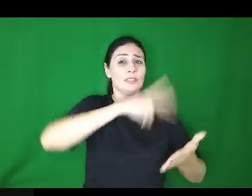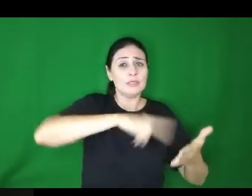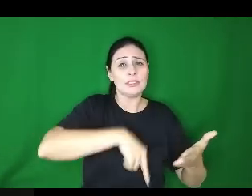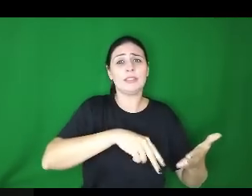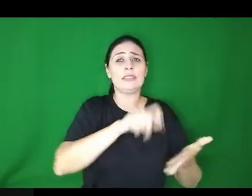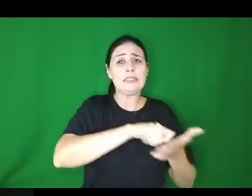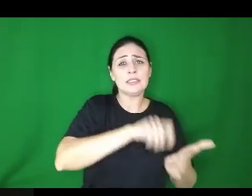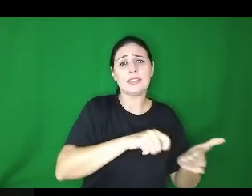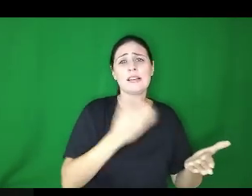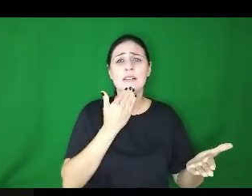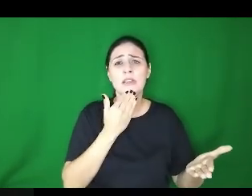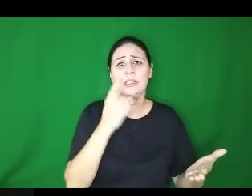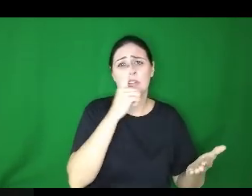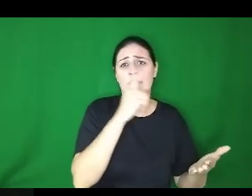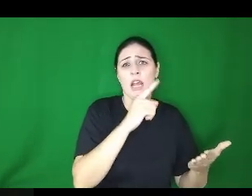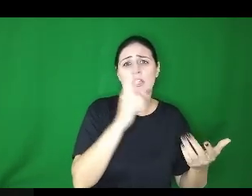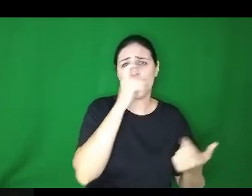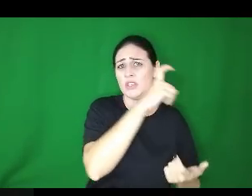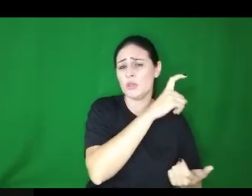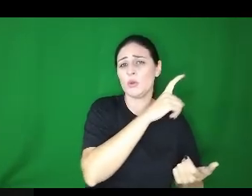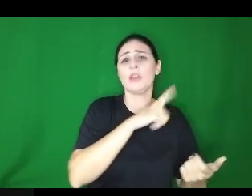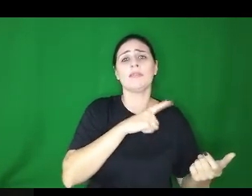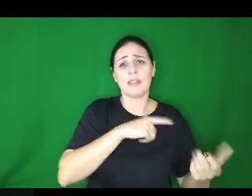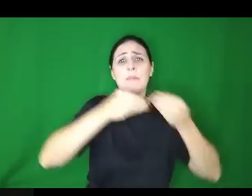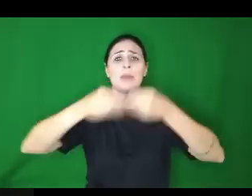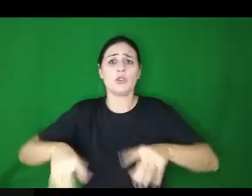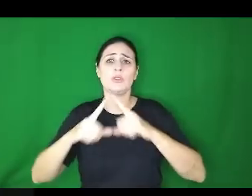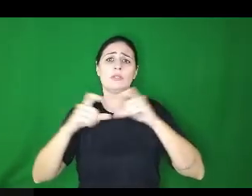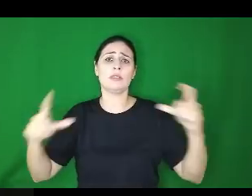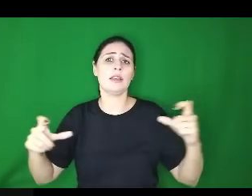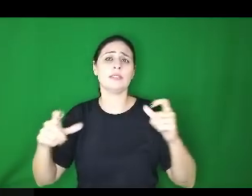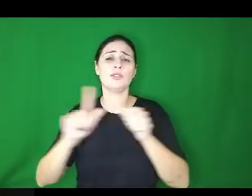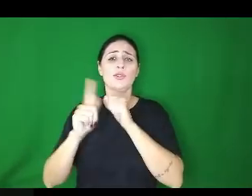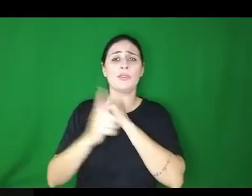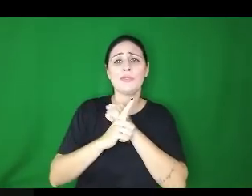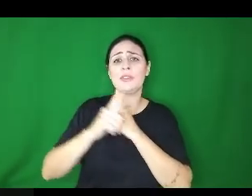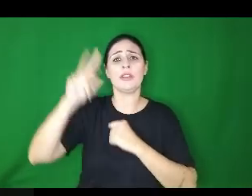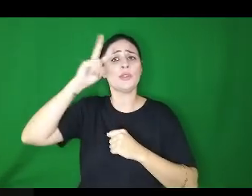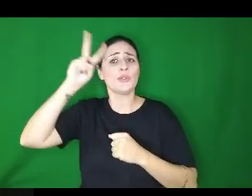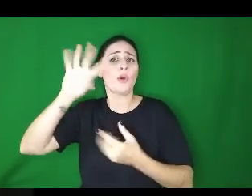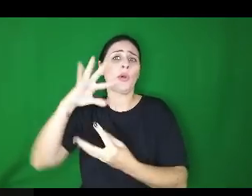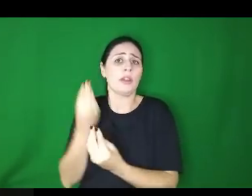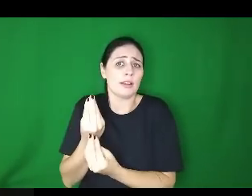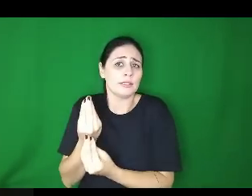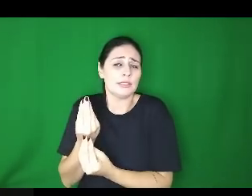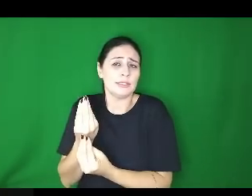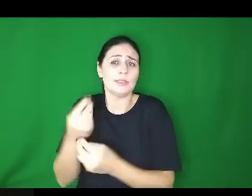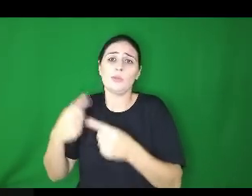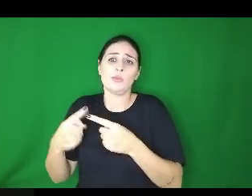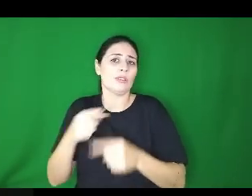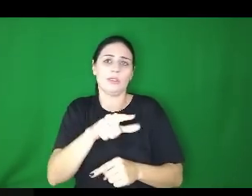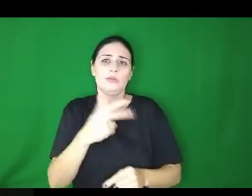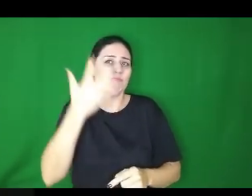decisivo a aprendizagem da leitura e escrita. Né? Nós temos um currículo com todos os componentes curriculares, mas nós sabemos que a leitura e a escrita é